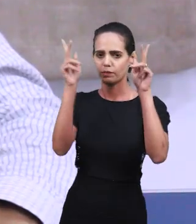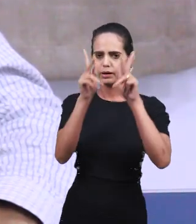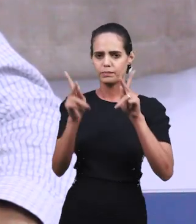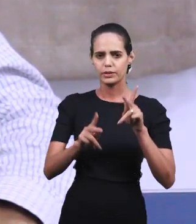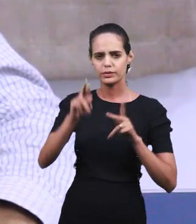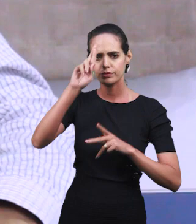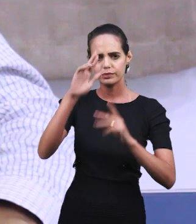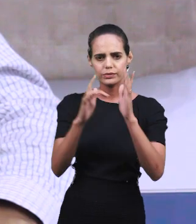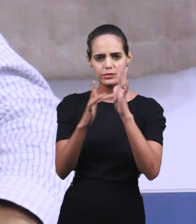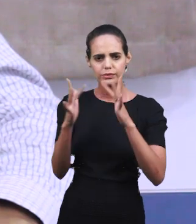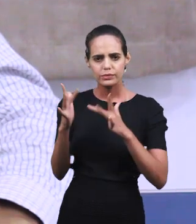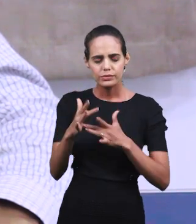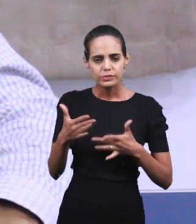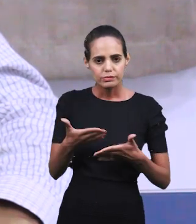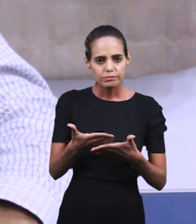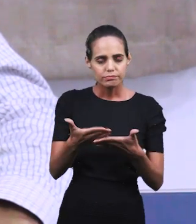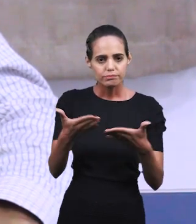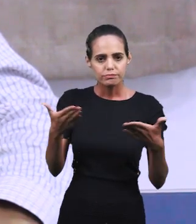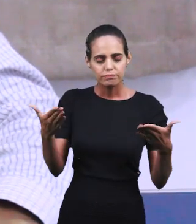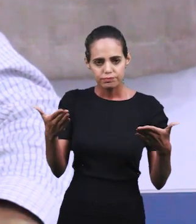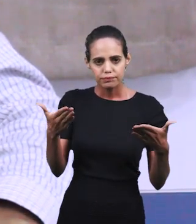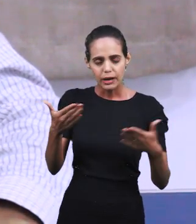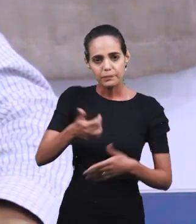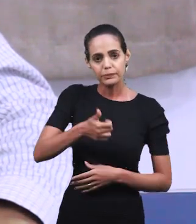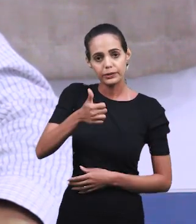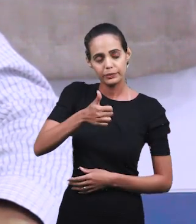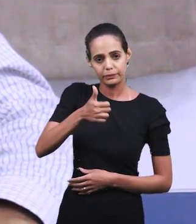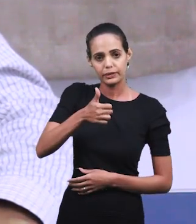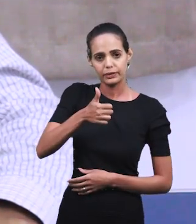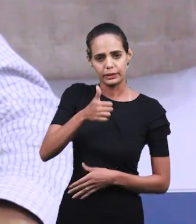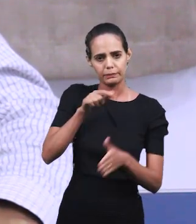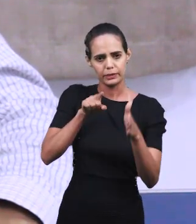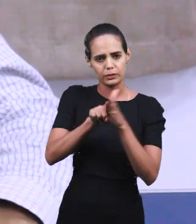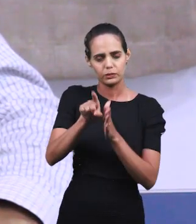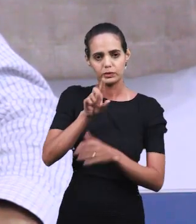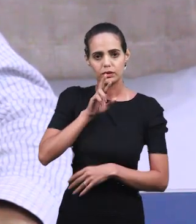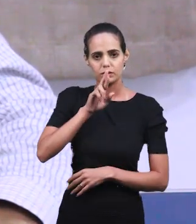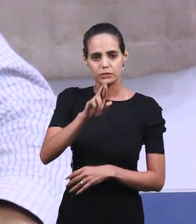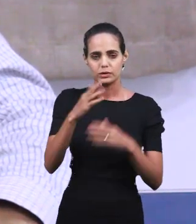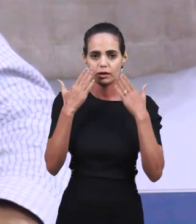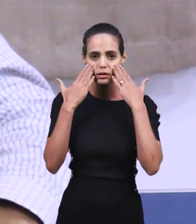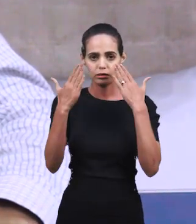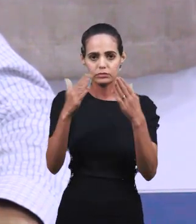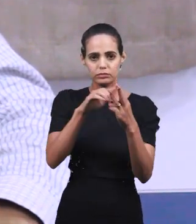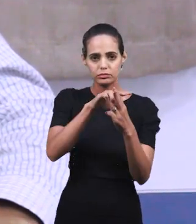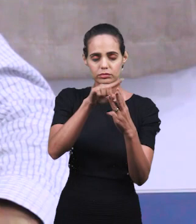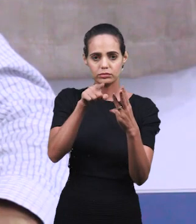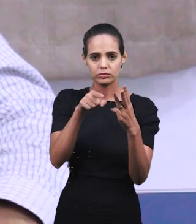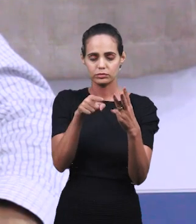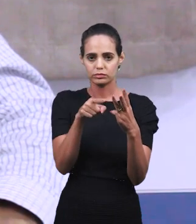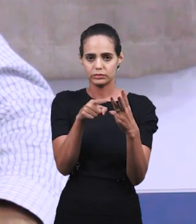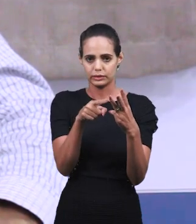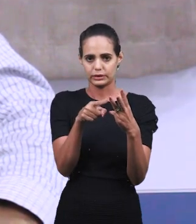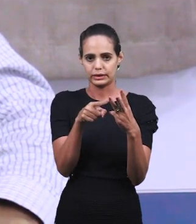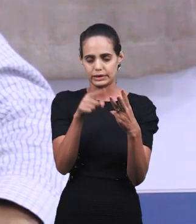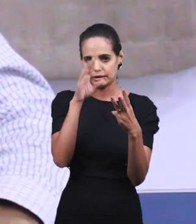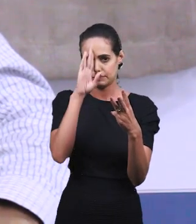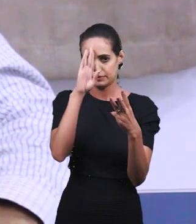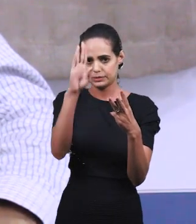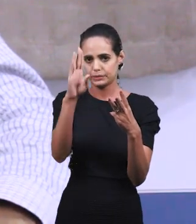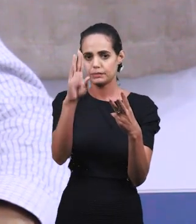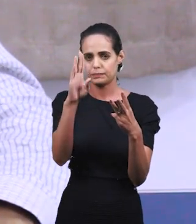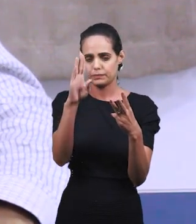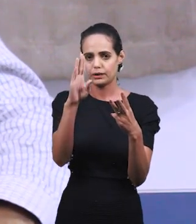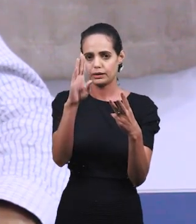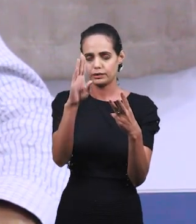irmãos. Nós estaremos respondendo a primeira pergunta, onde estaremos apresentando 3 princípios que foram usados por Lutero